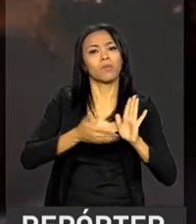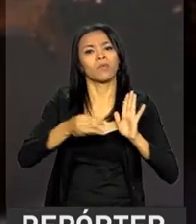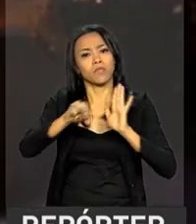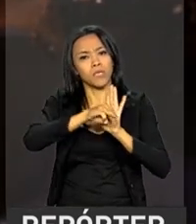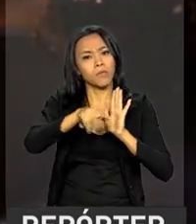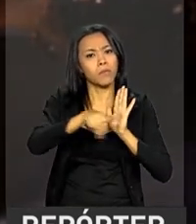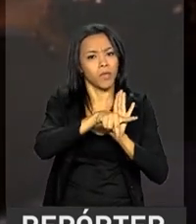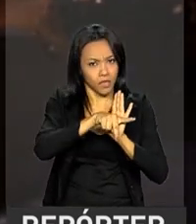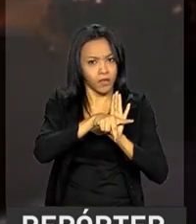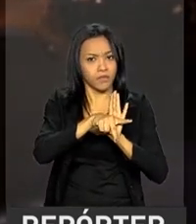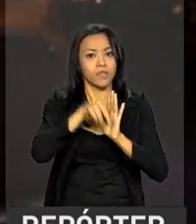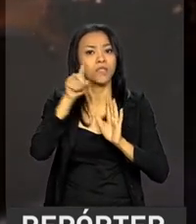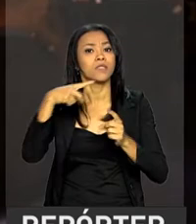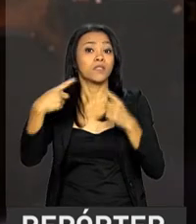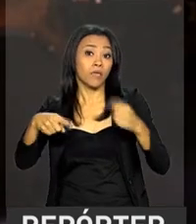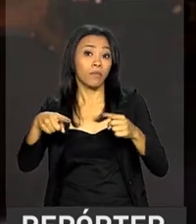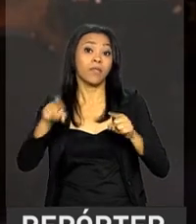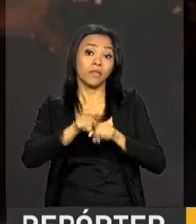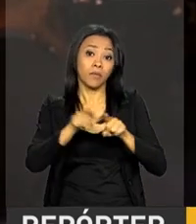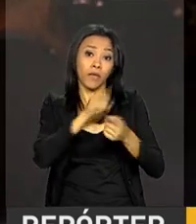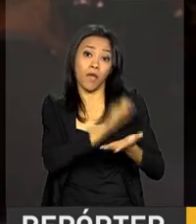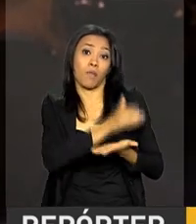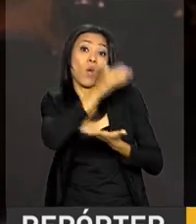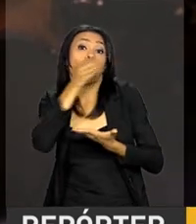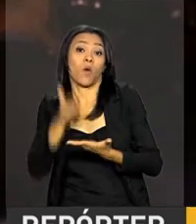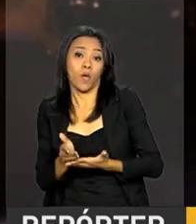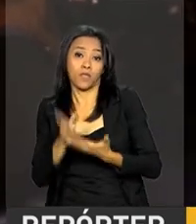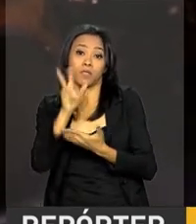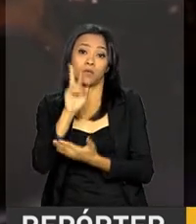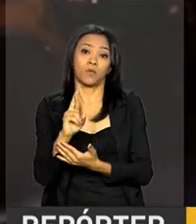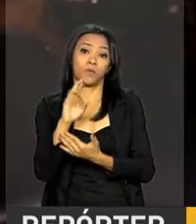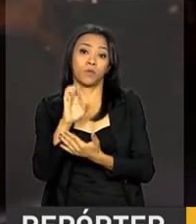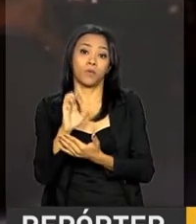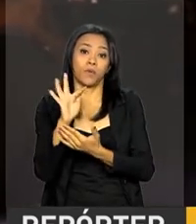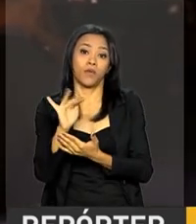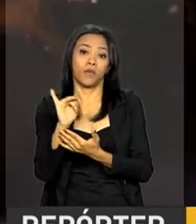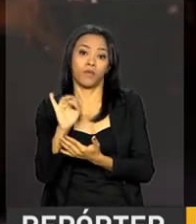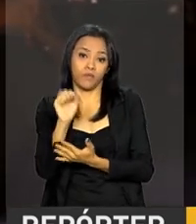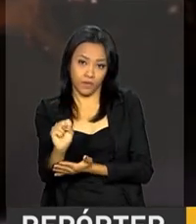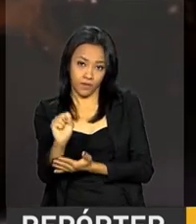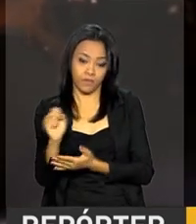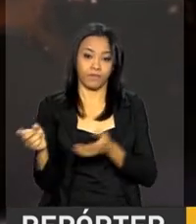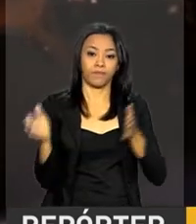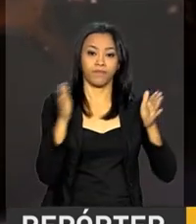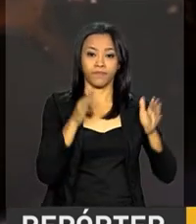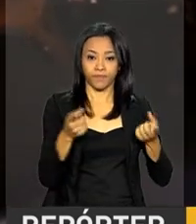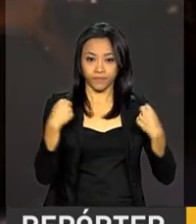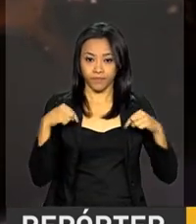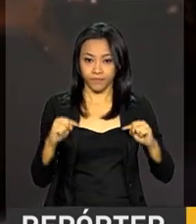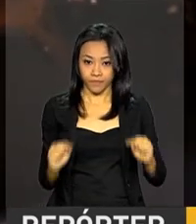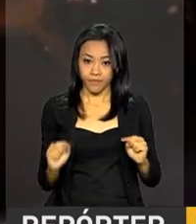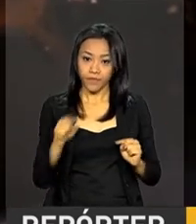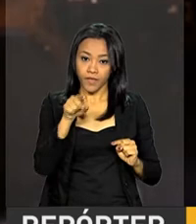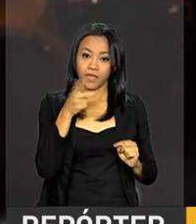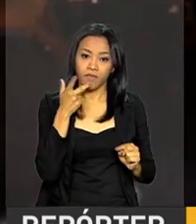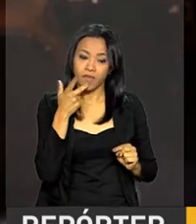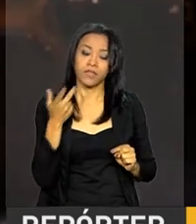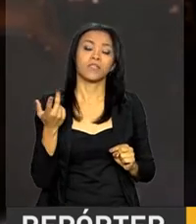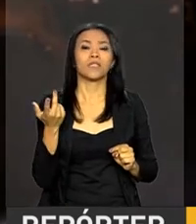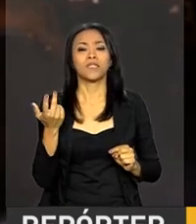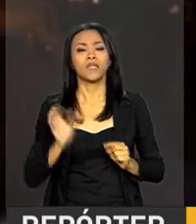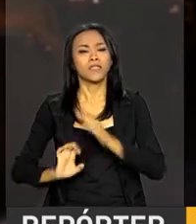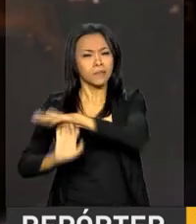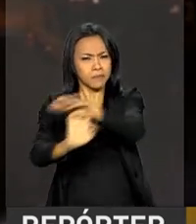e a prorrogação do REFIS. Com isso, vai se dar mais tempo para que as empresas